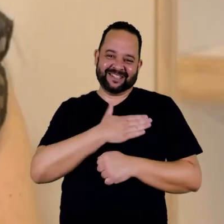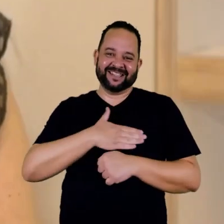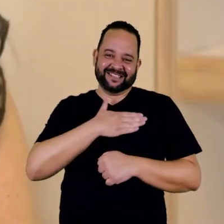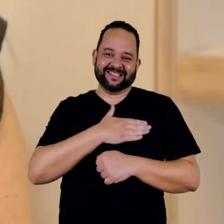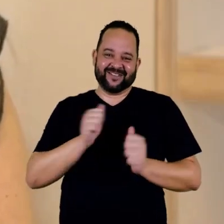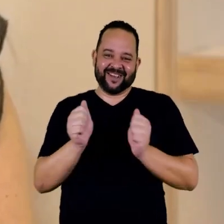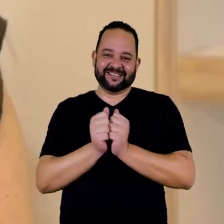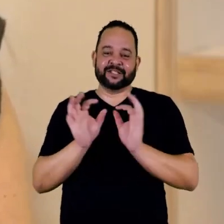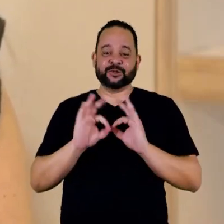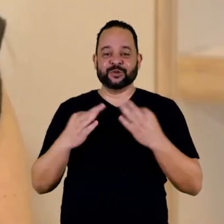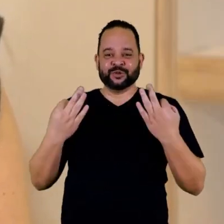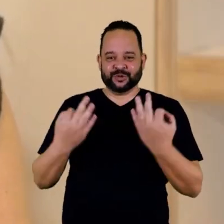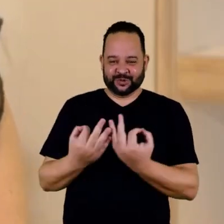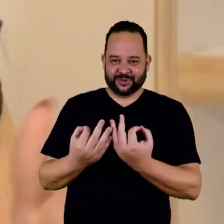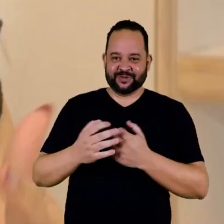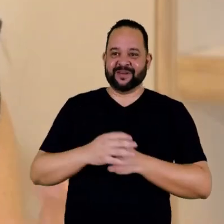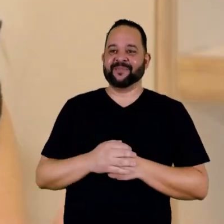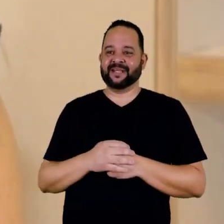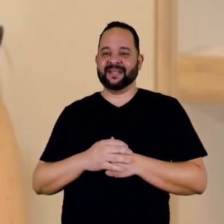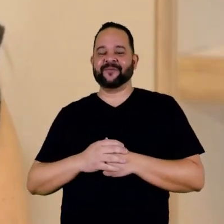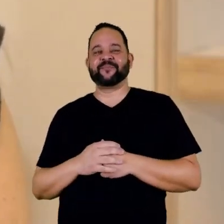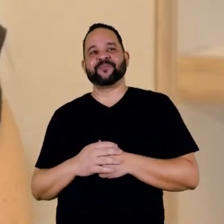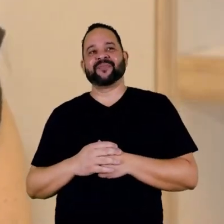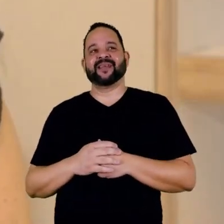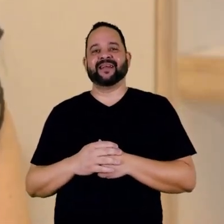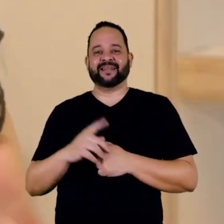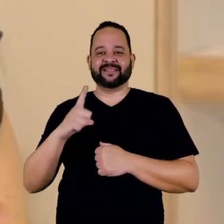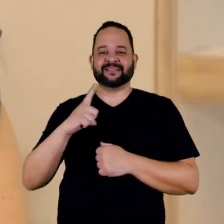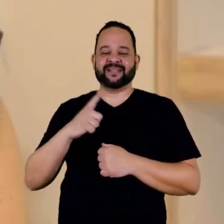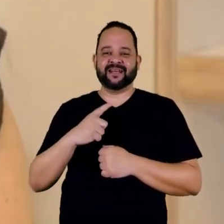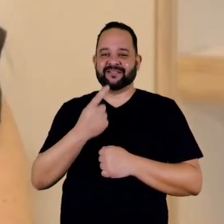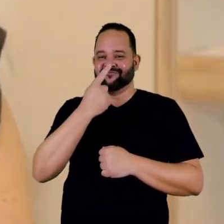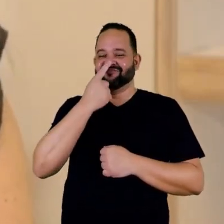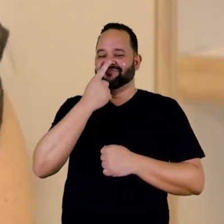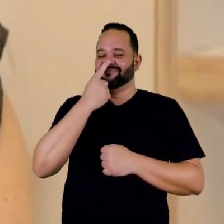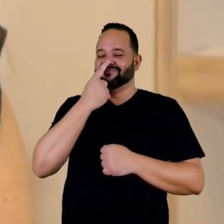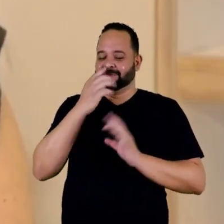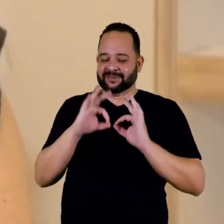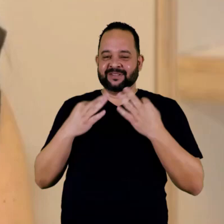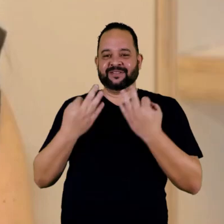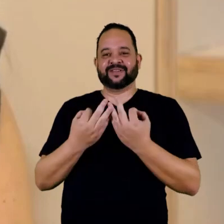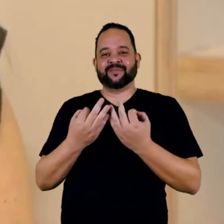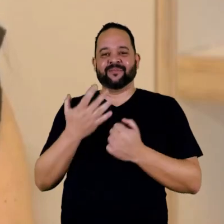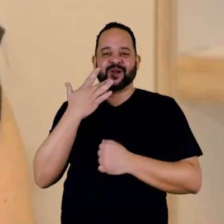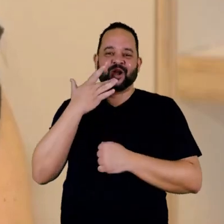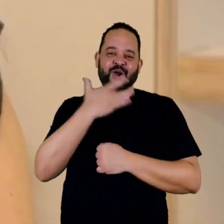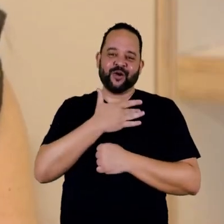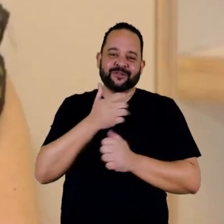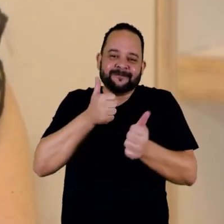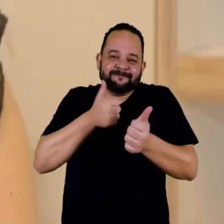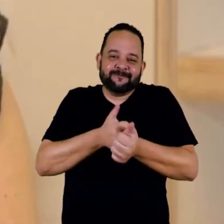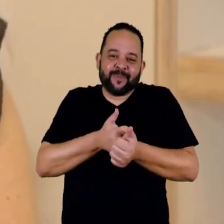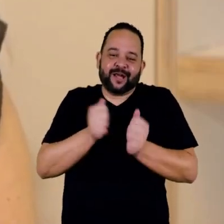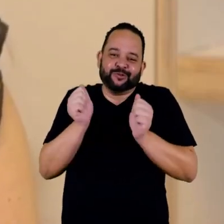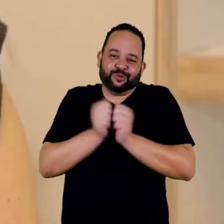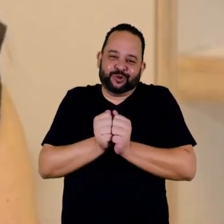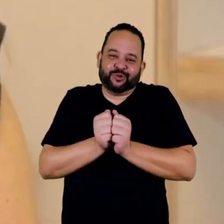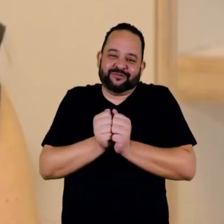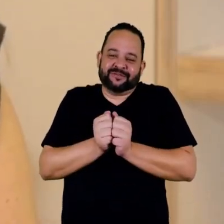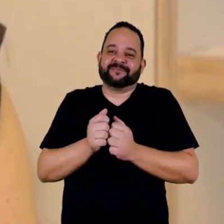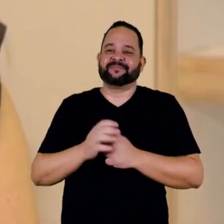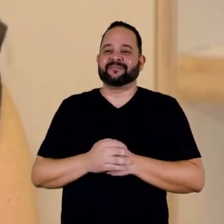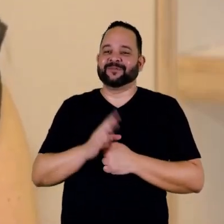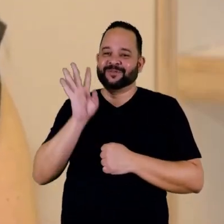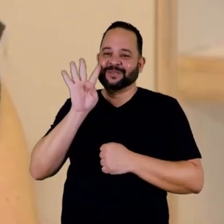que acaba gerando essa convivência familiar mais próxima né